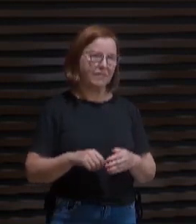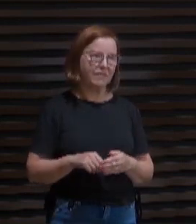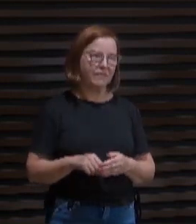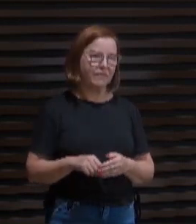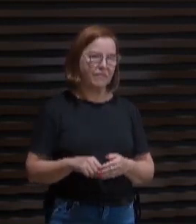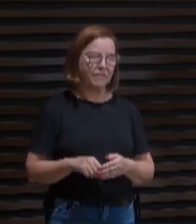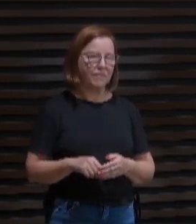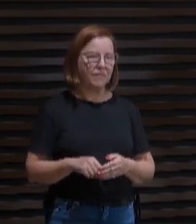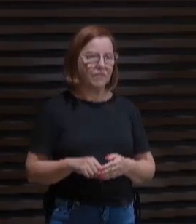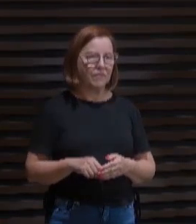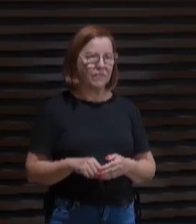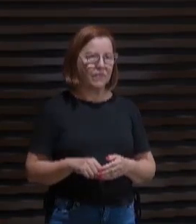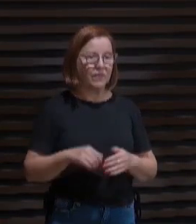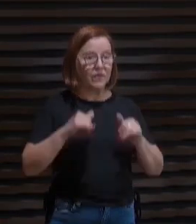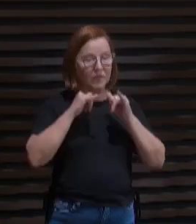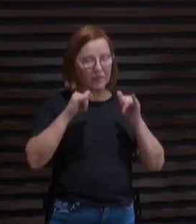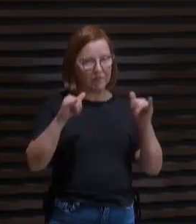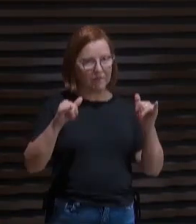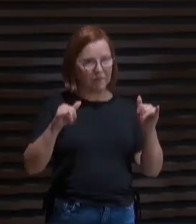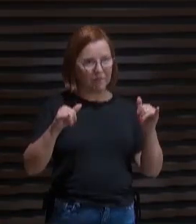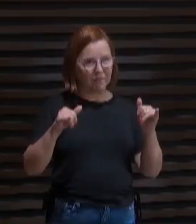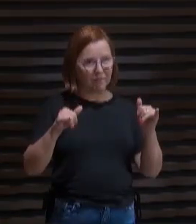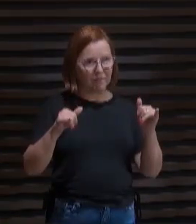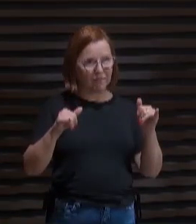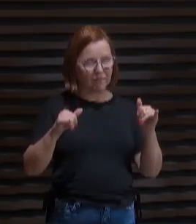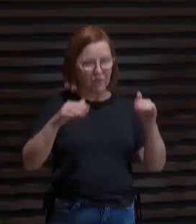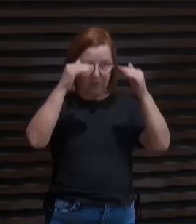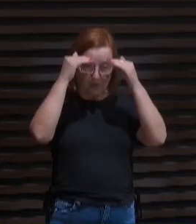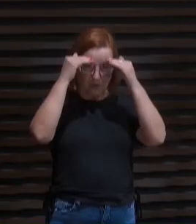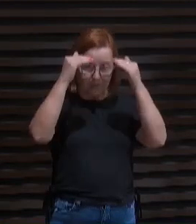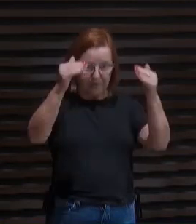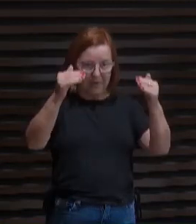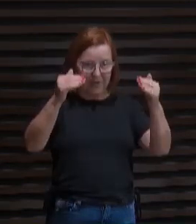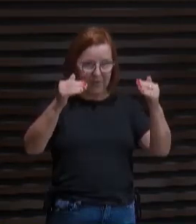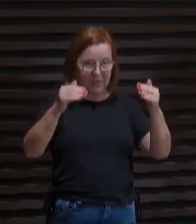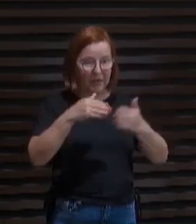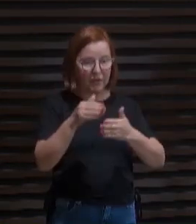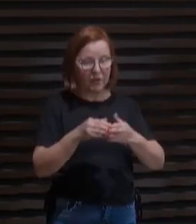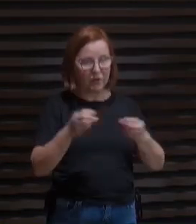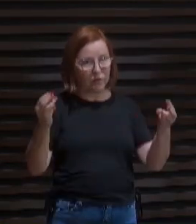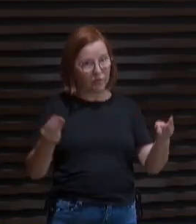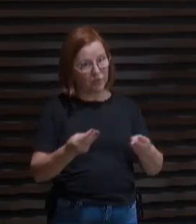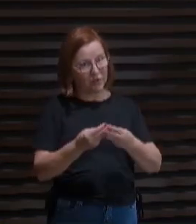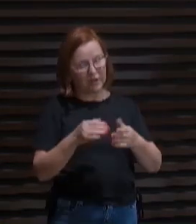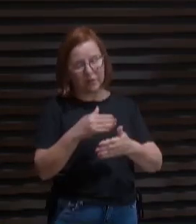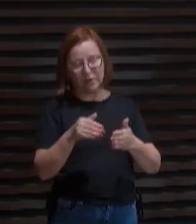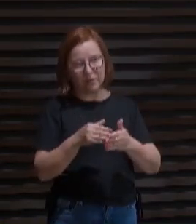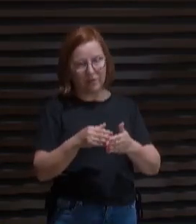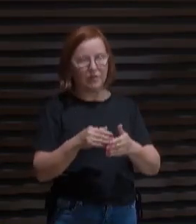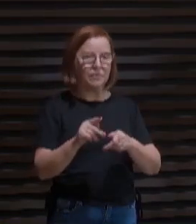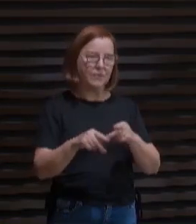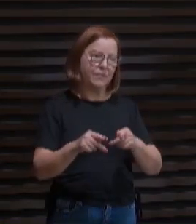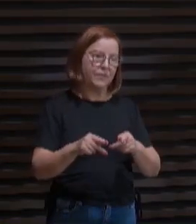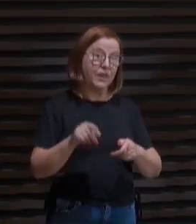Interessante isso. E disse: dai ouvidos todo Judá, e vós morador de Jerusalém, e tu, ó rei Josafá, ao